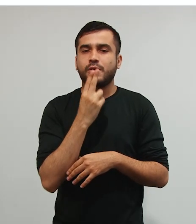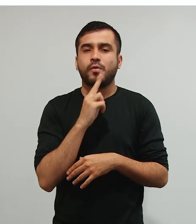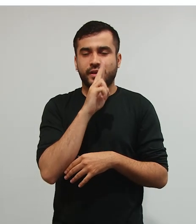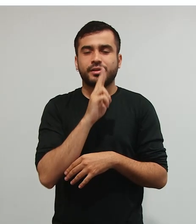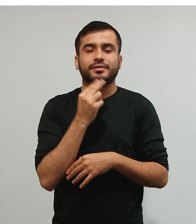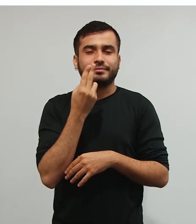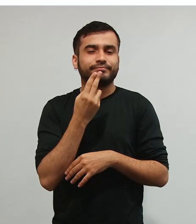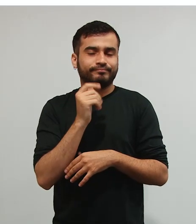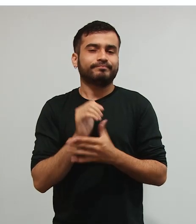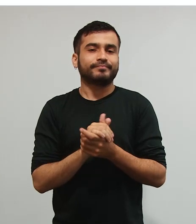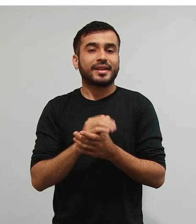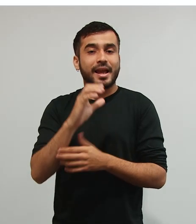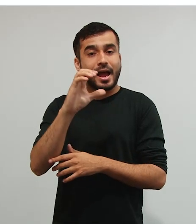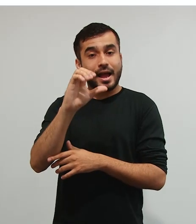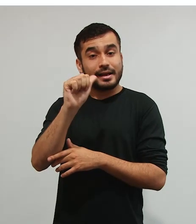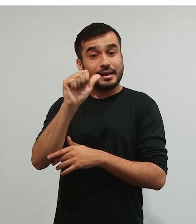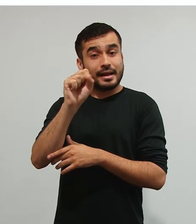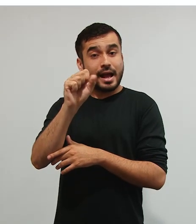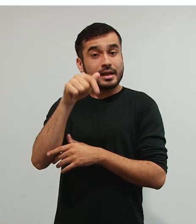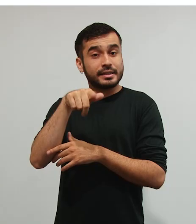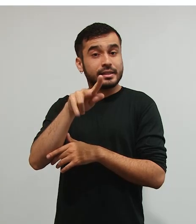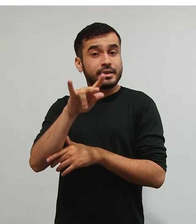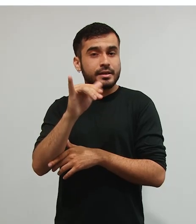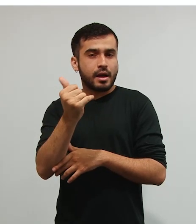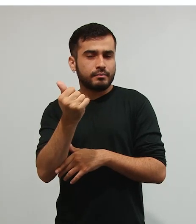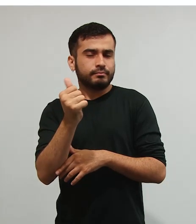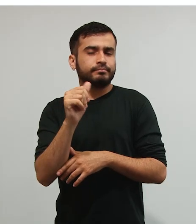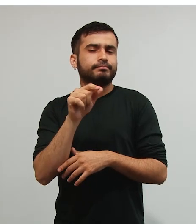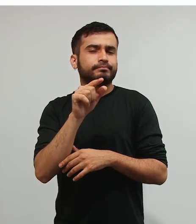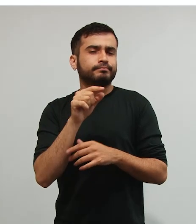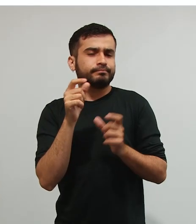gosta, quando a casquinha era casquinha,